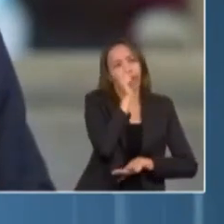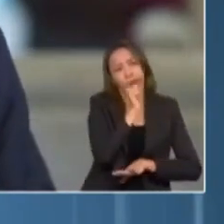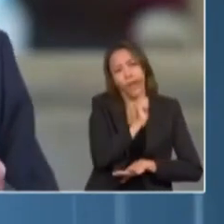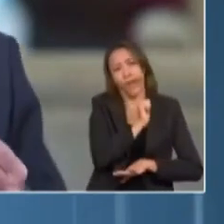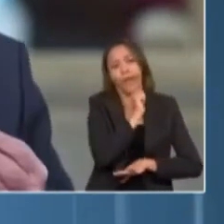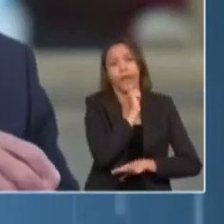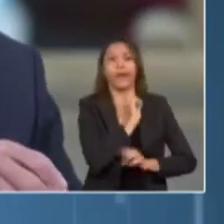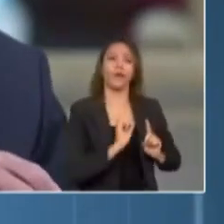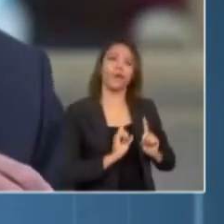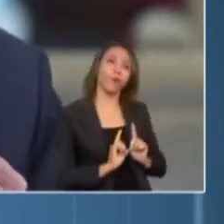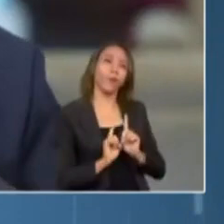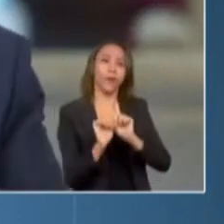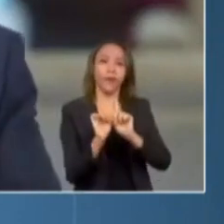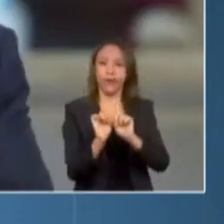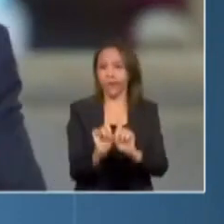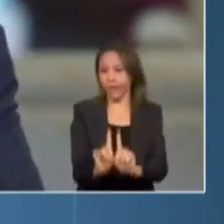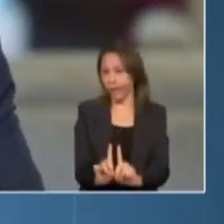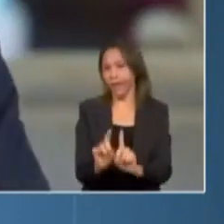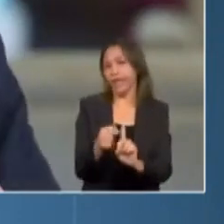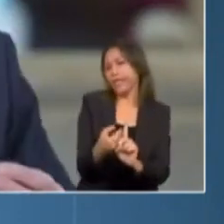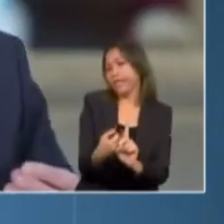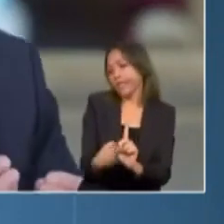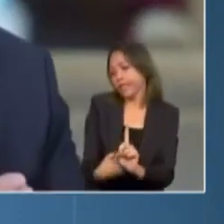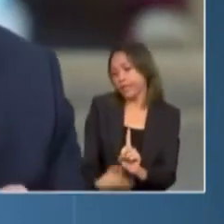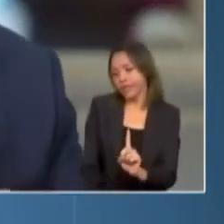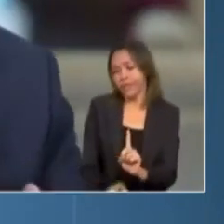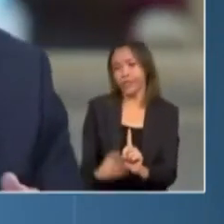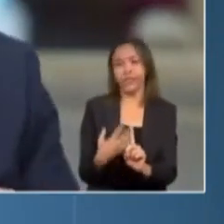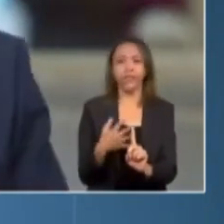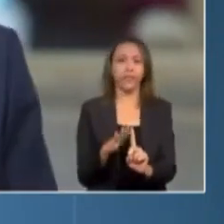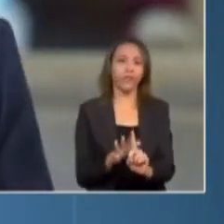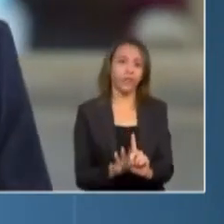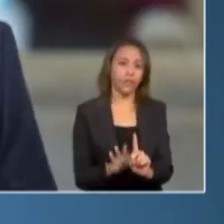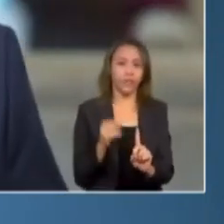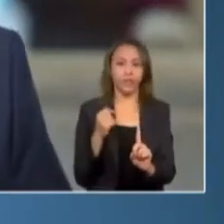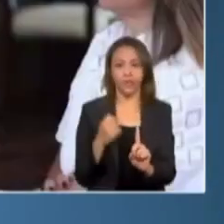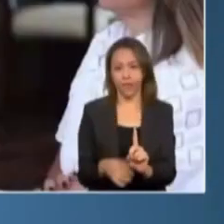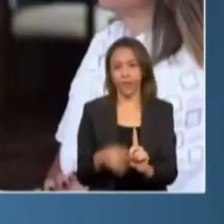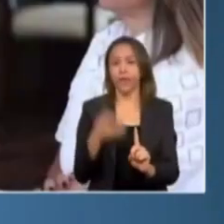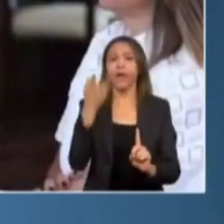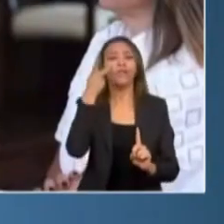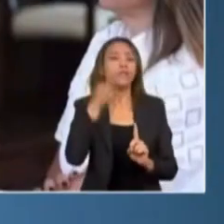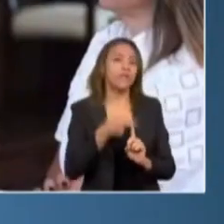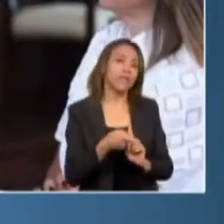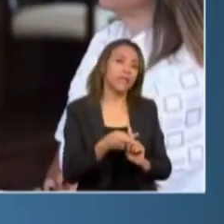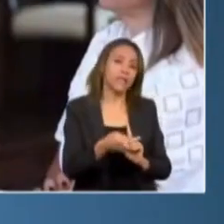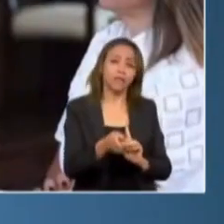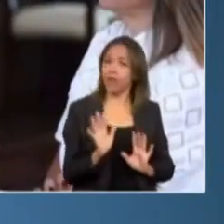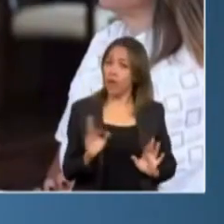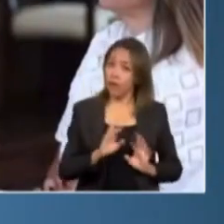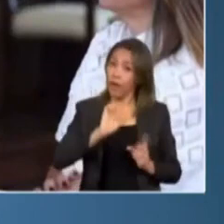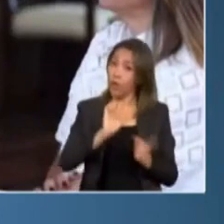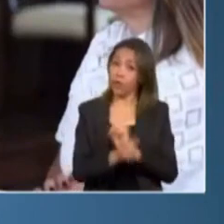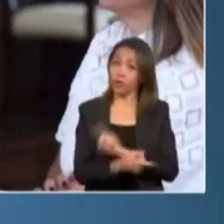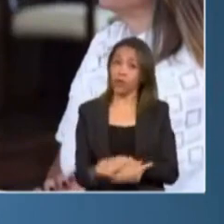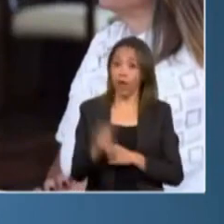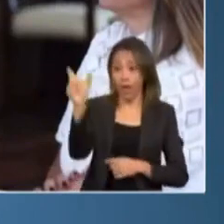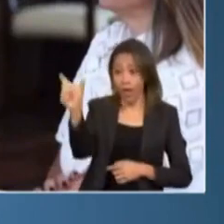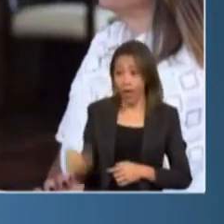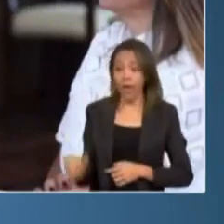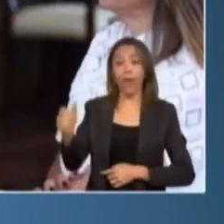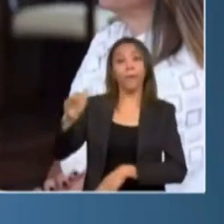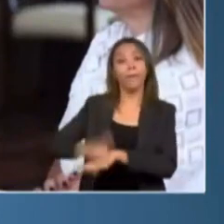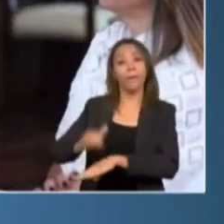e amor que ele adotou desde hoje, terminou até com um beijo no casal, né? Iniciativa do presidente,